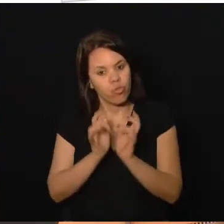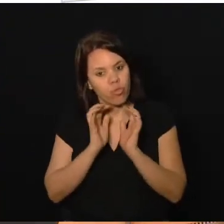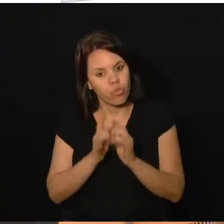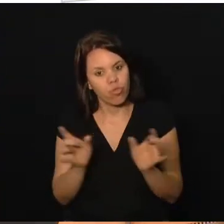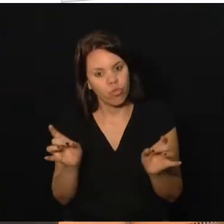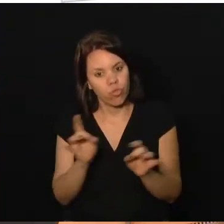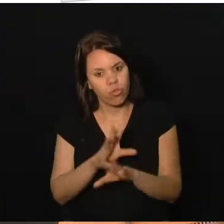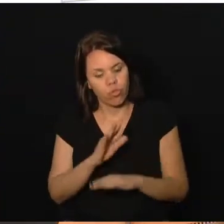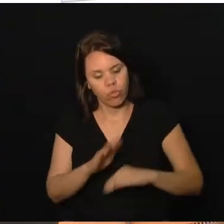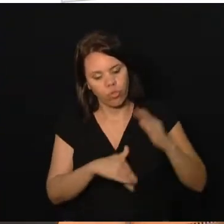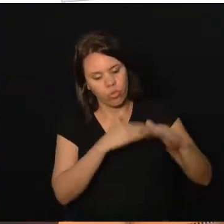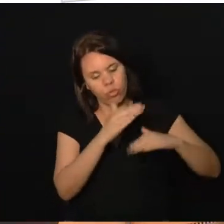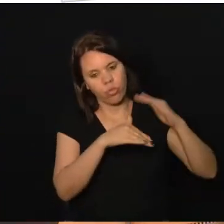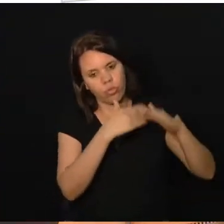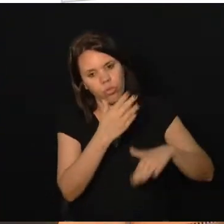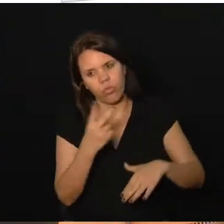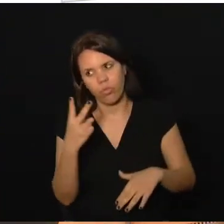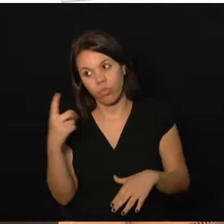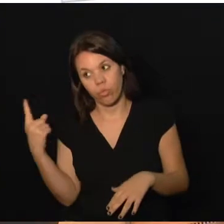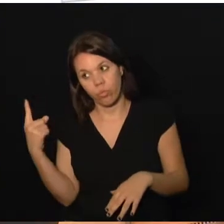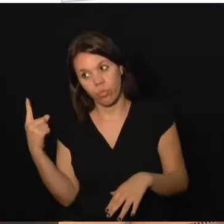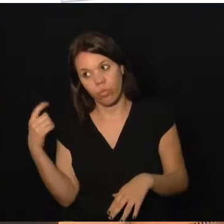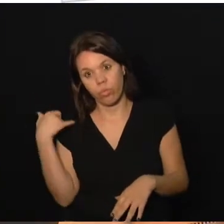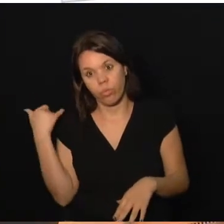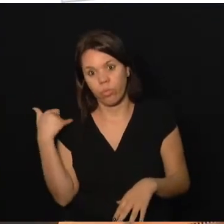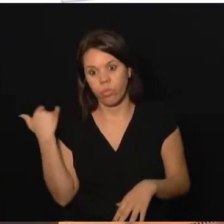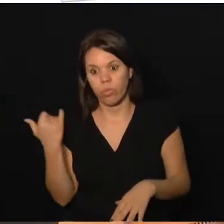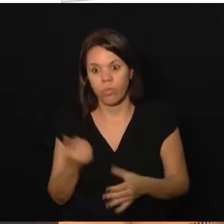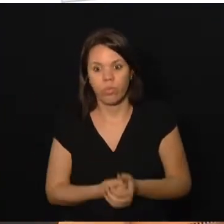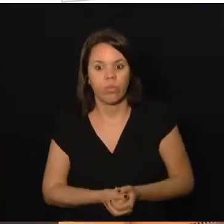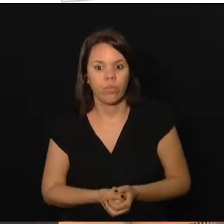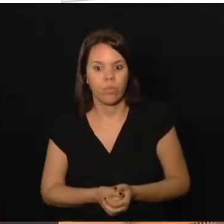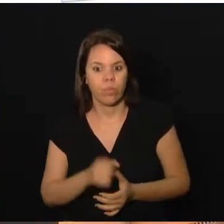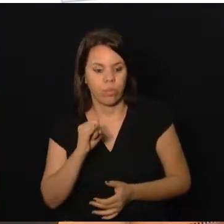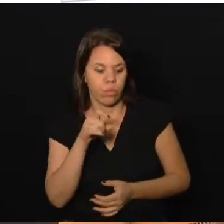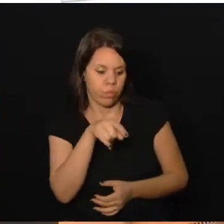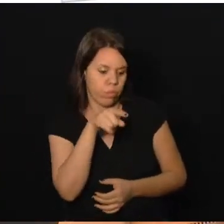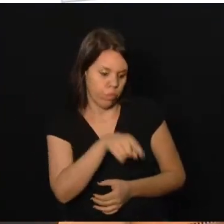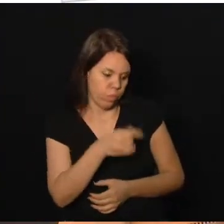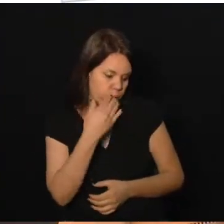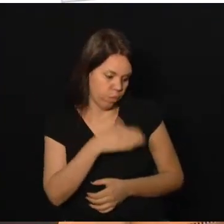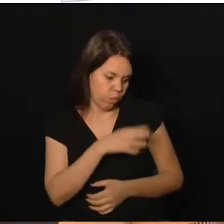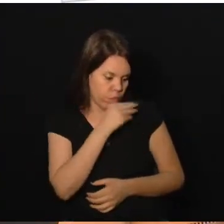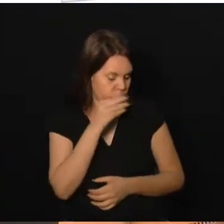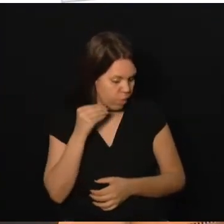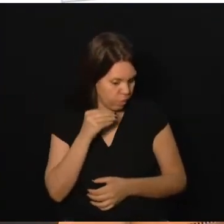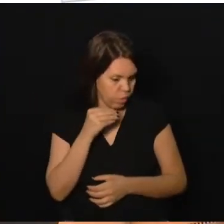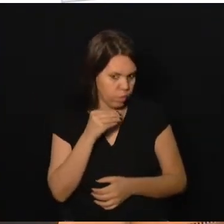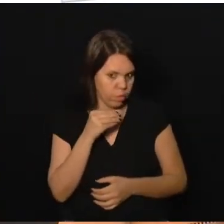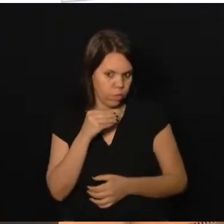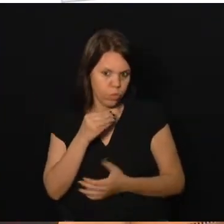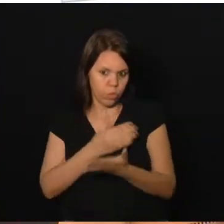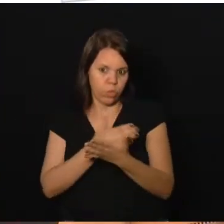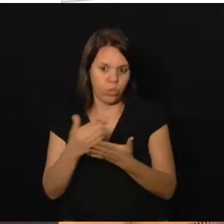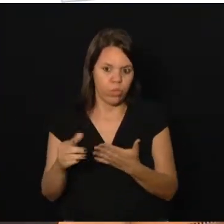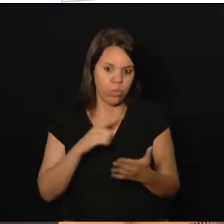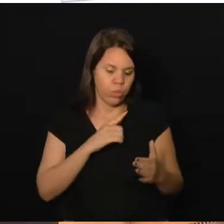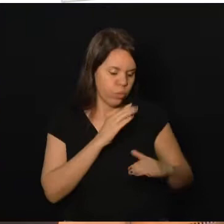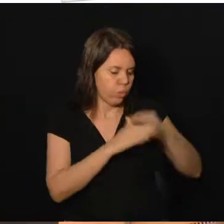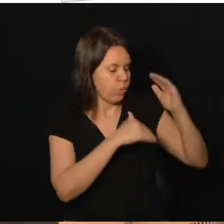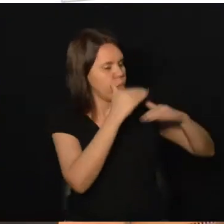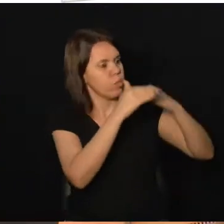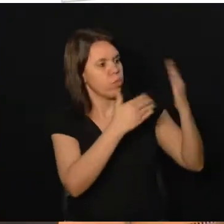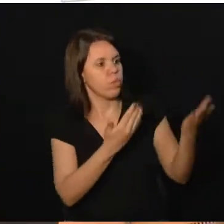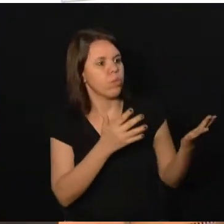o seu desenvolvimento por média de 21 anos. Então, se essa criança, esse adolescente, começar a ter um desenvolvimento